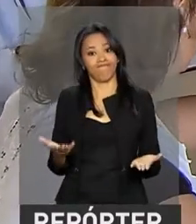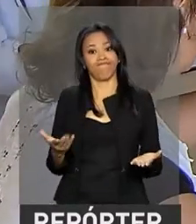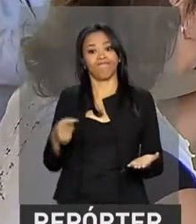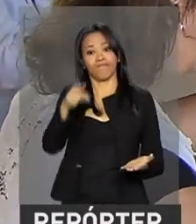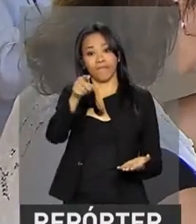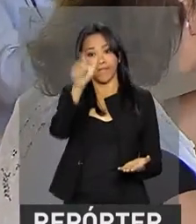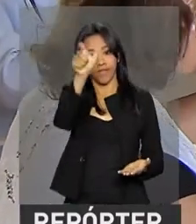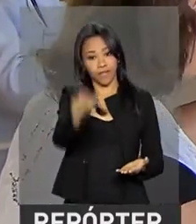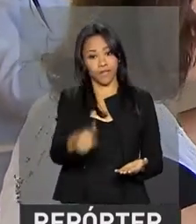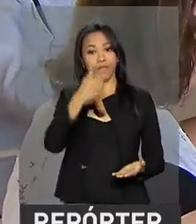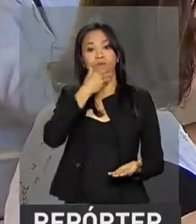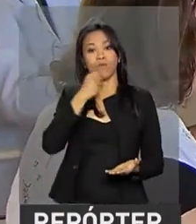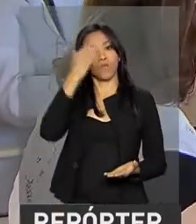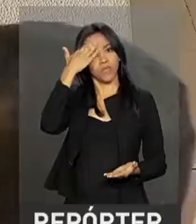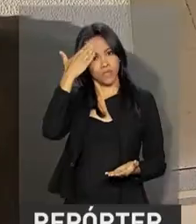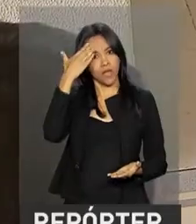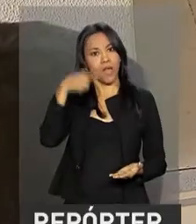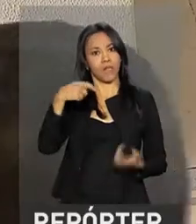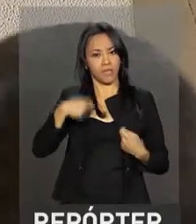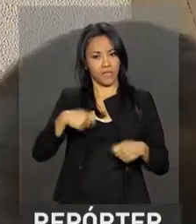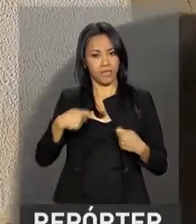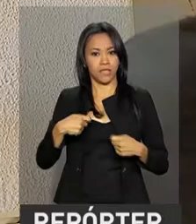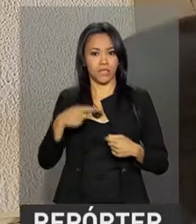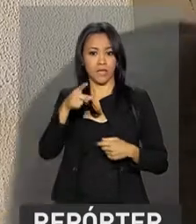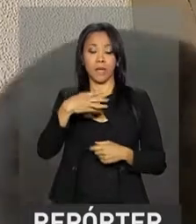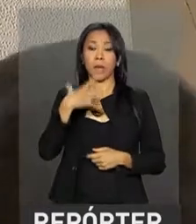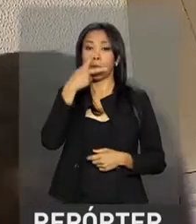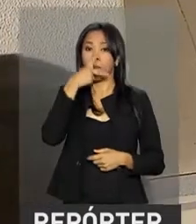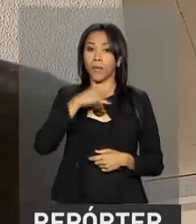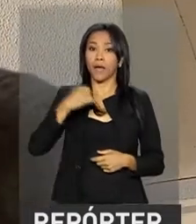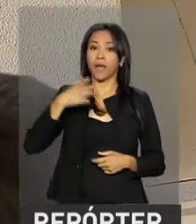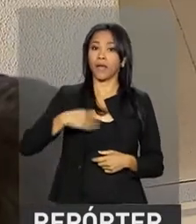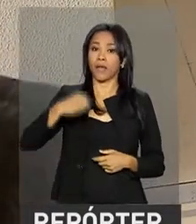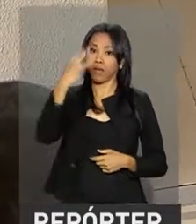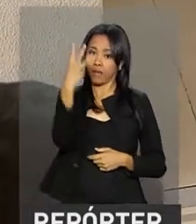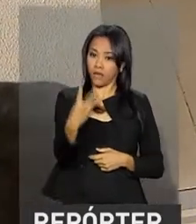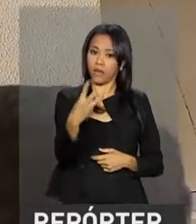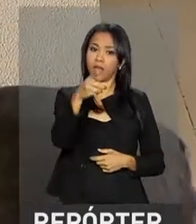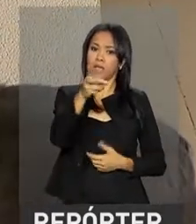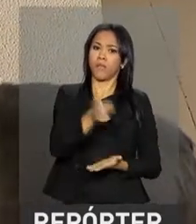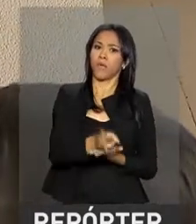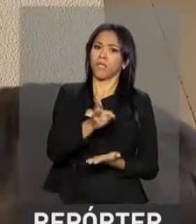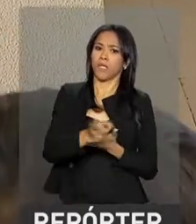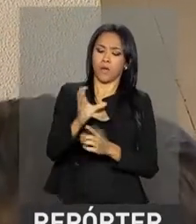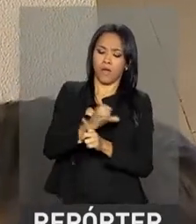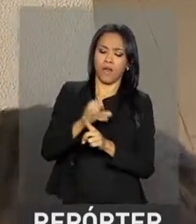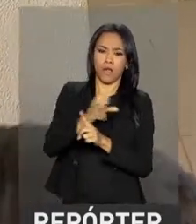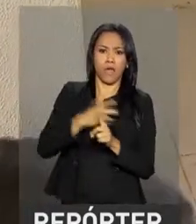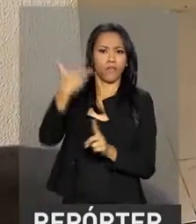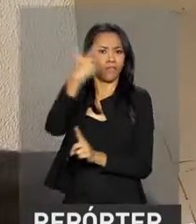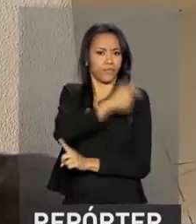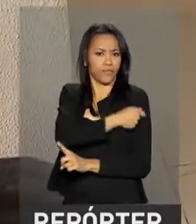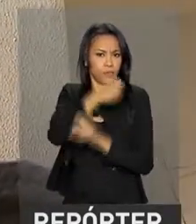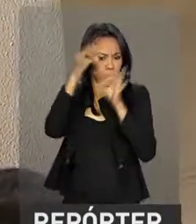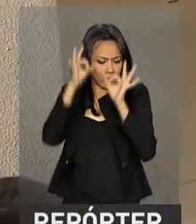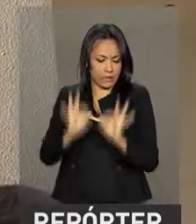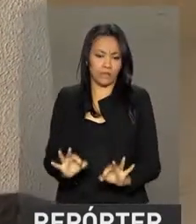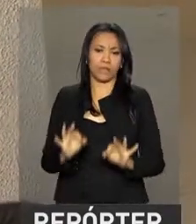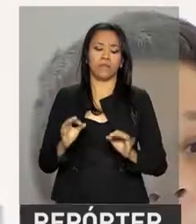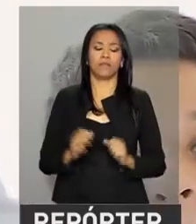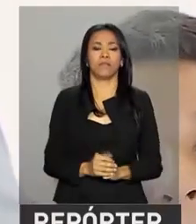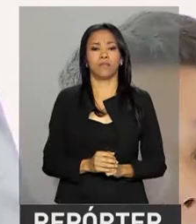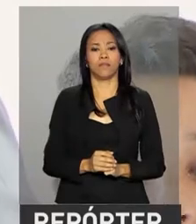roberto sabe muito bem como cumprir pai de três filhos roberto mantém a caderneta de vacinação das crianças em dia